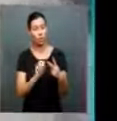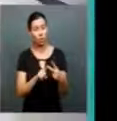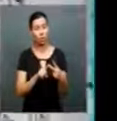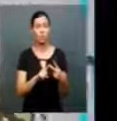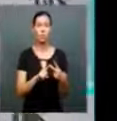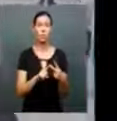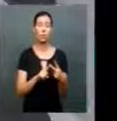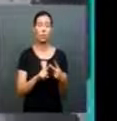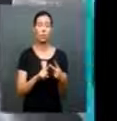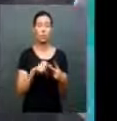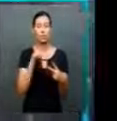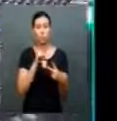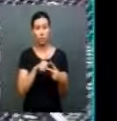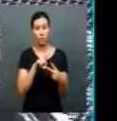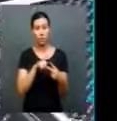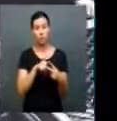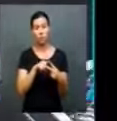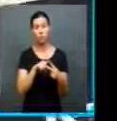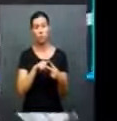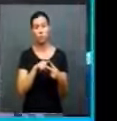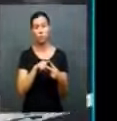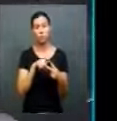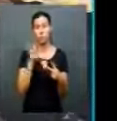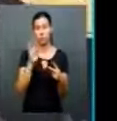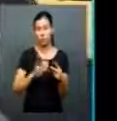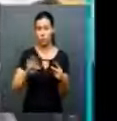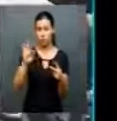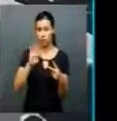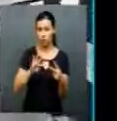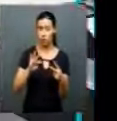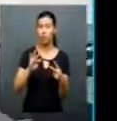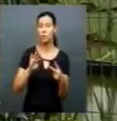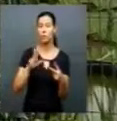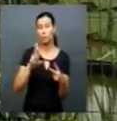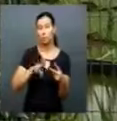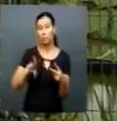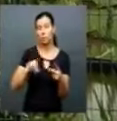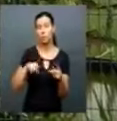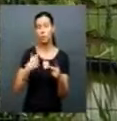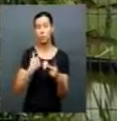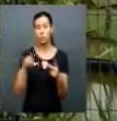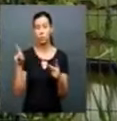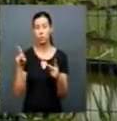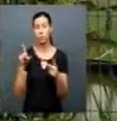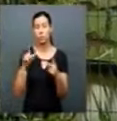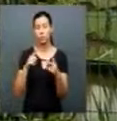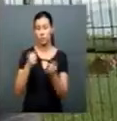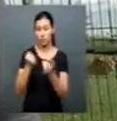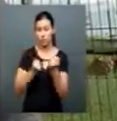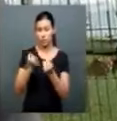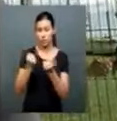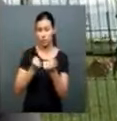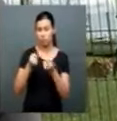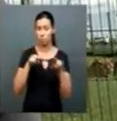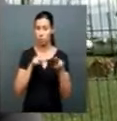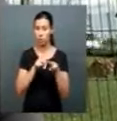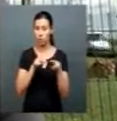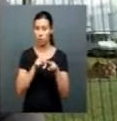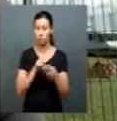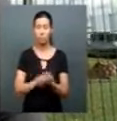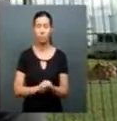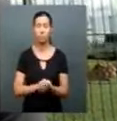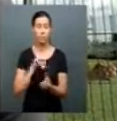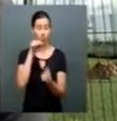distintos. Uma universidade, que fica aqui em Uberlândia, e uma concessionária de Uberaba. Mas as metas não param por aí. A gente pretende